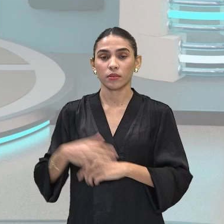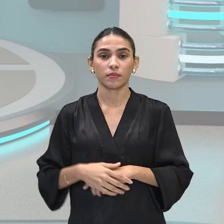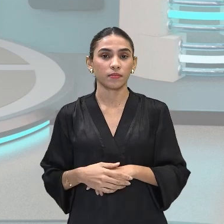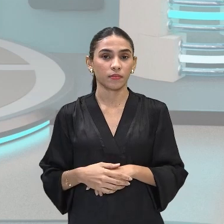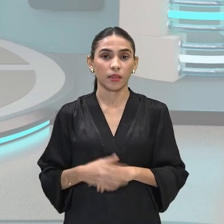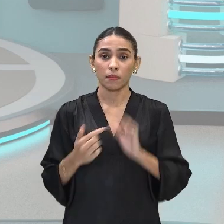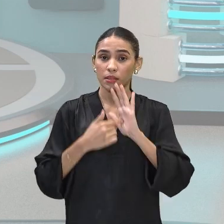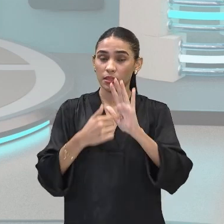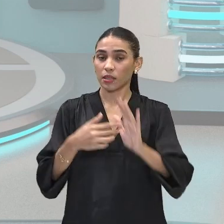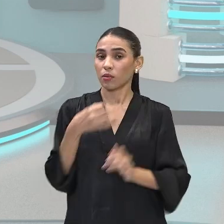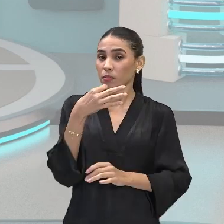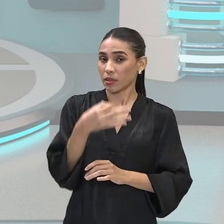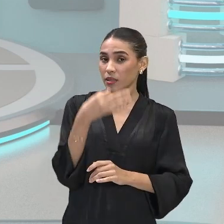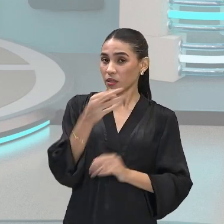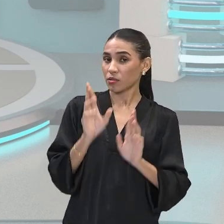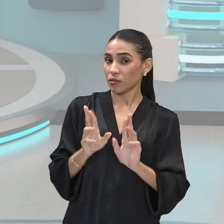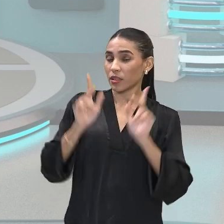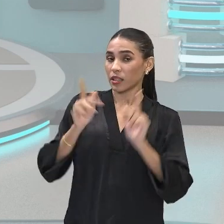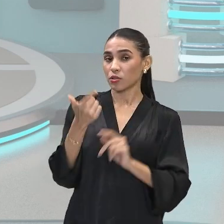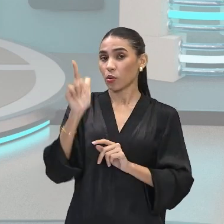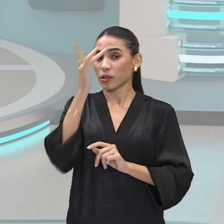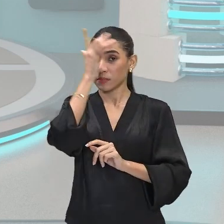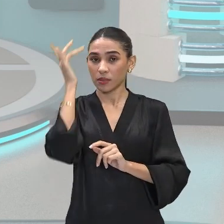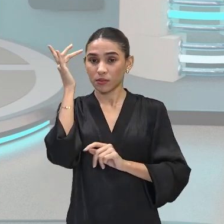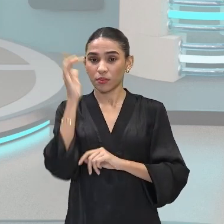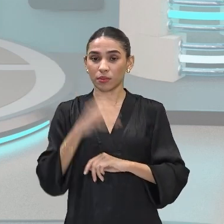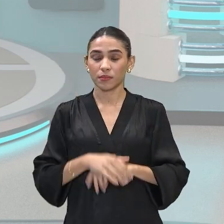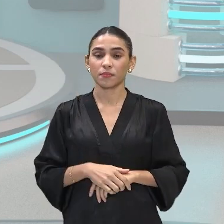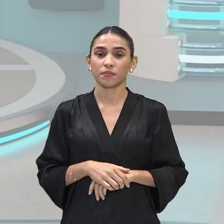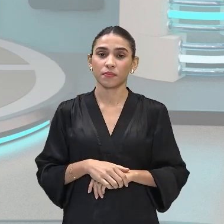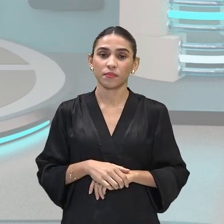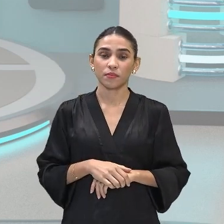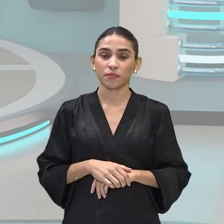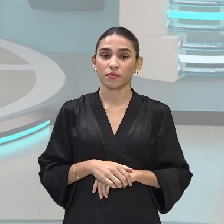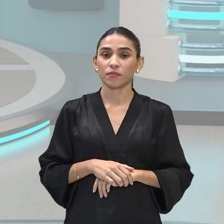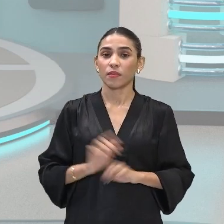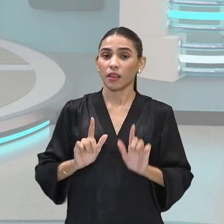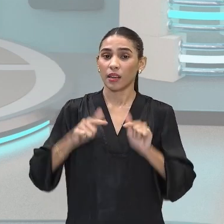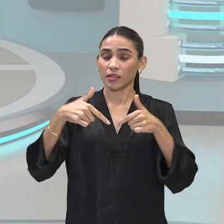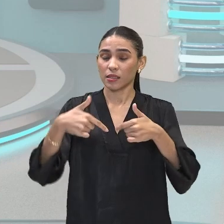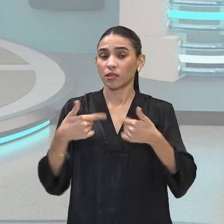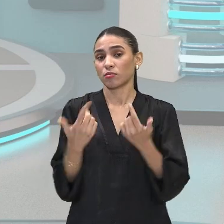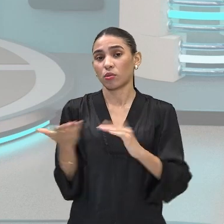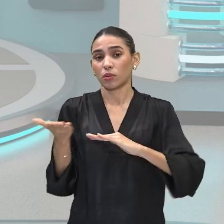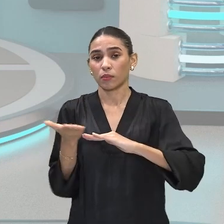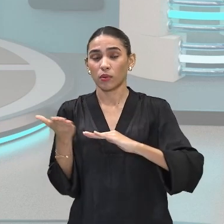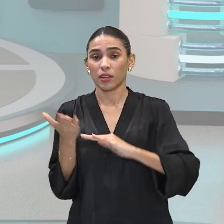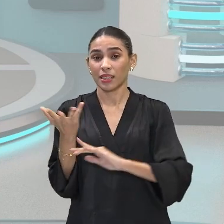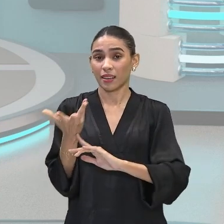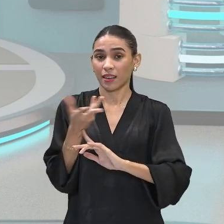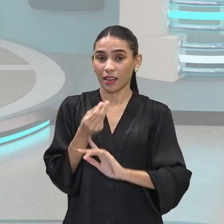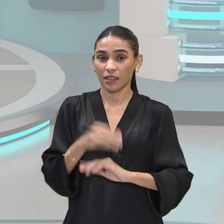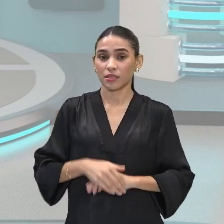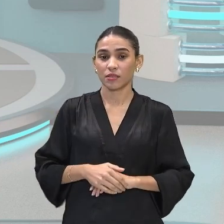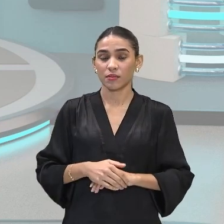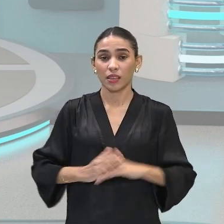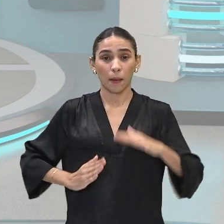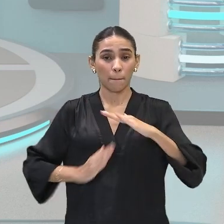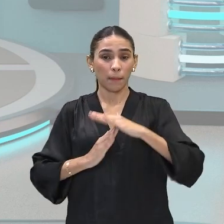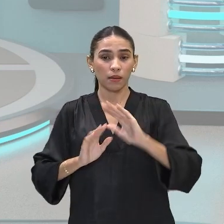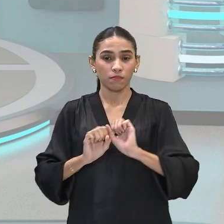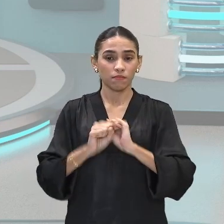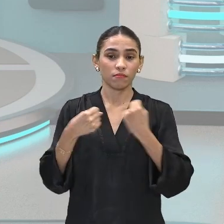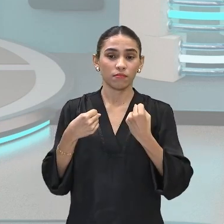posicionamento diferente ou igual dos demais, através de uma manifestação contemporânea, que rompe com